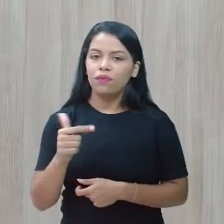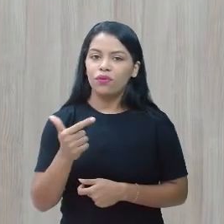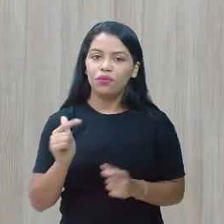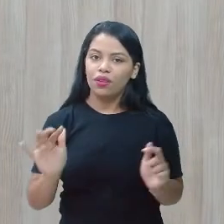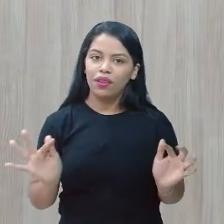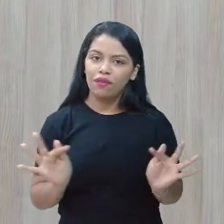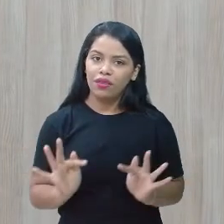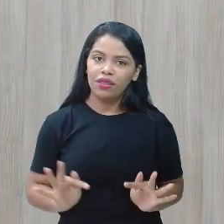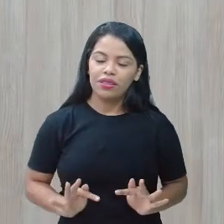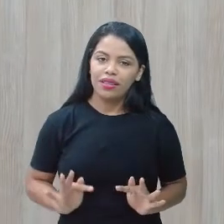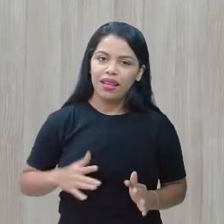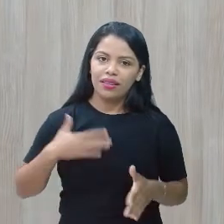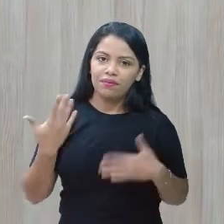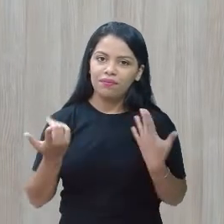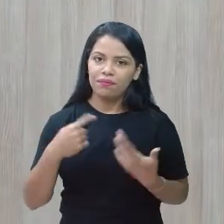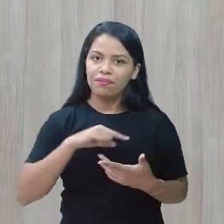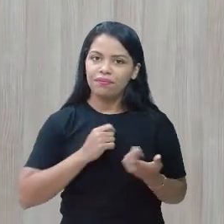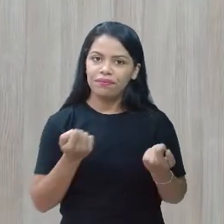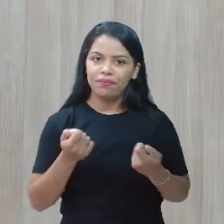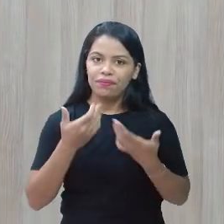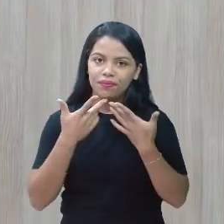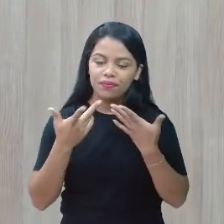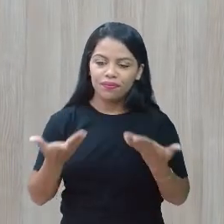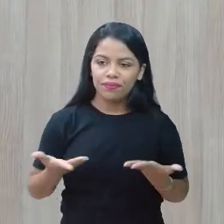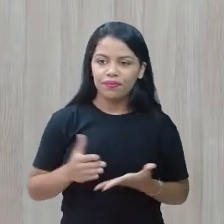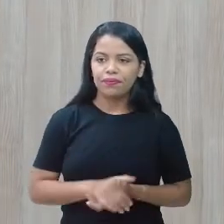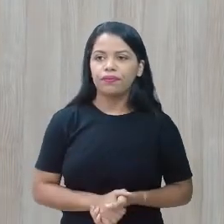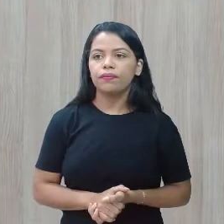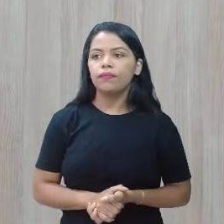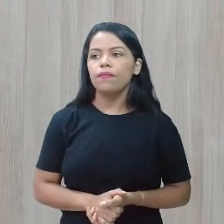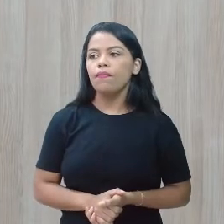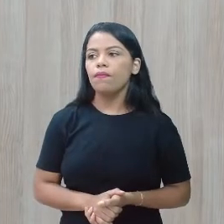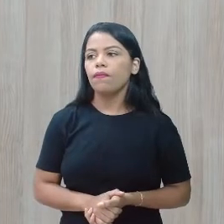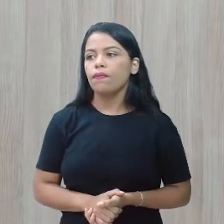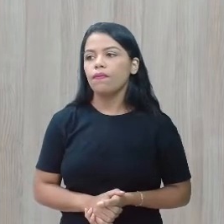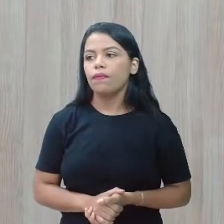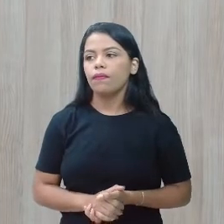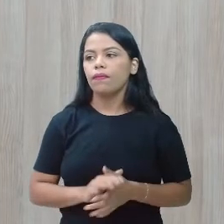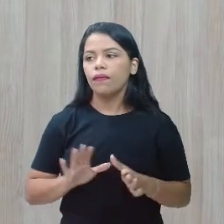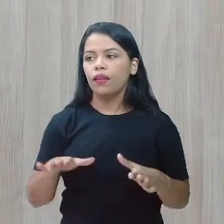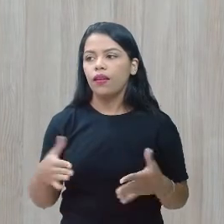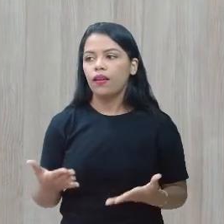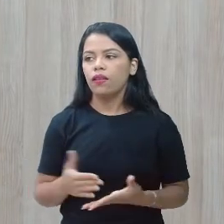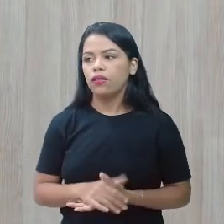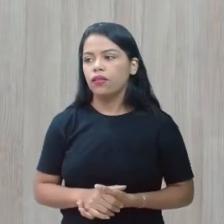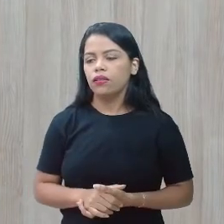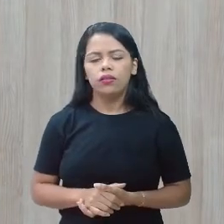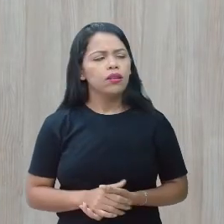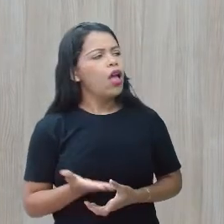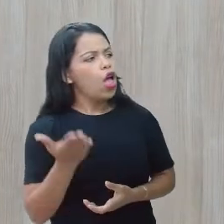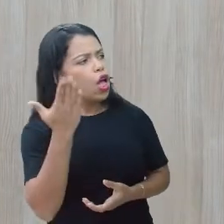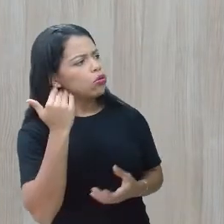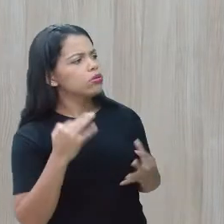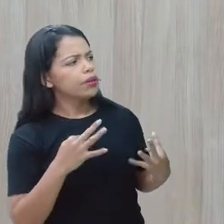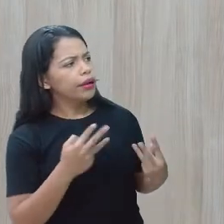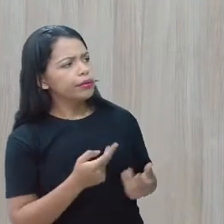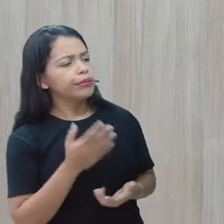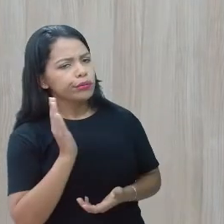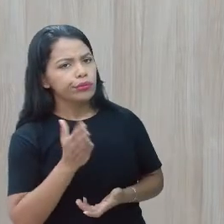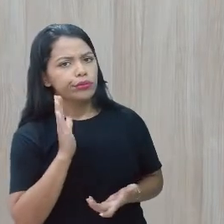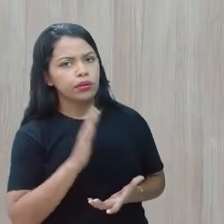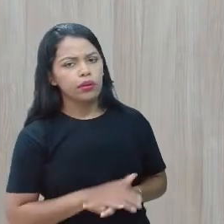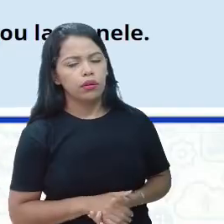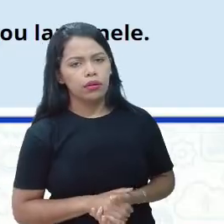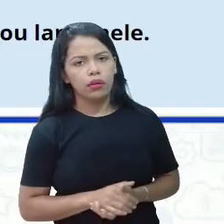alegria. Precisamos falar isso. Então, tudo isso eu sei. A criança disse, tudo isso eu